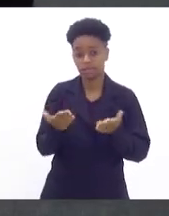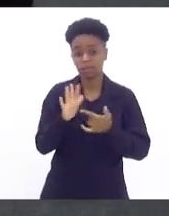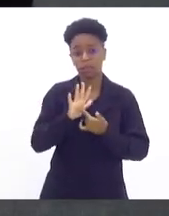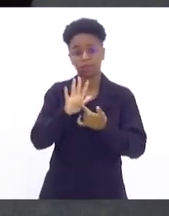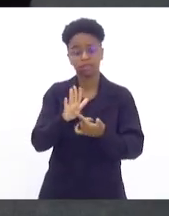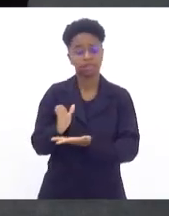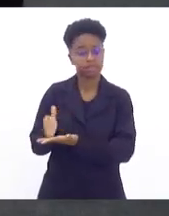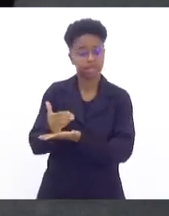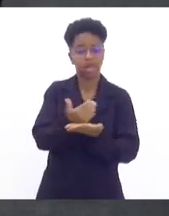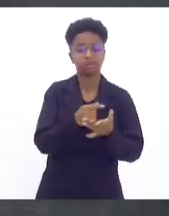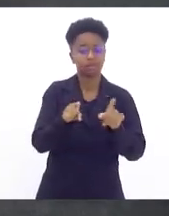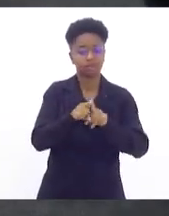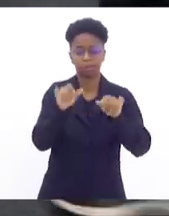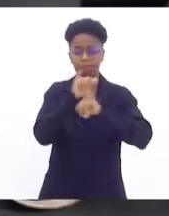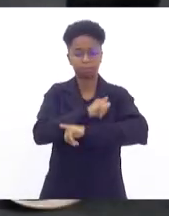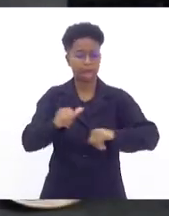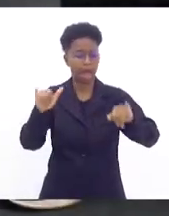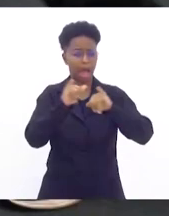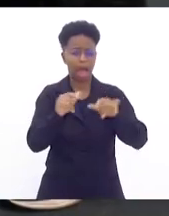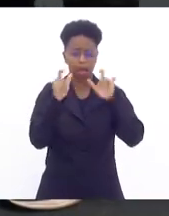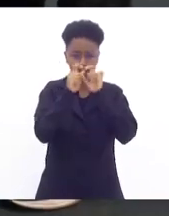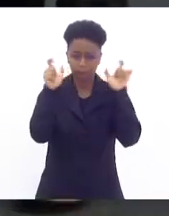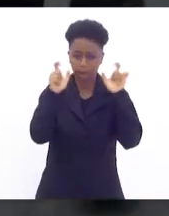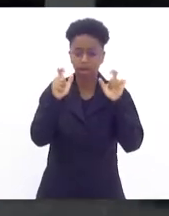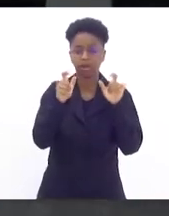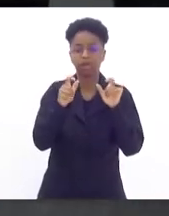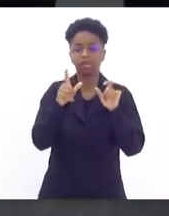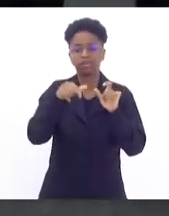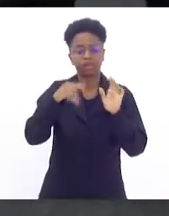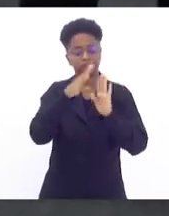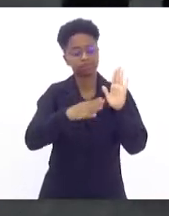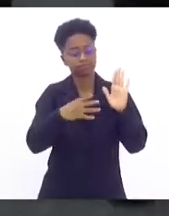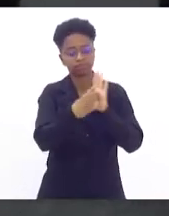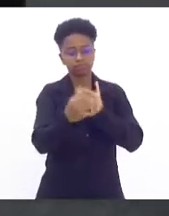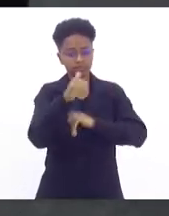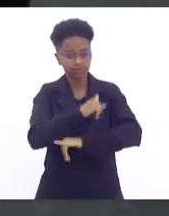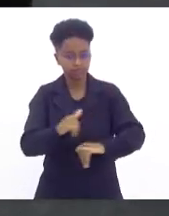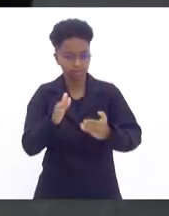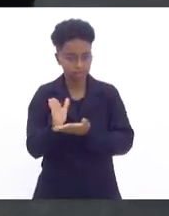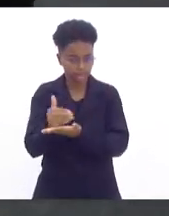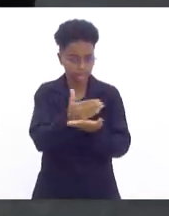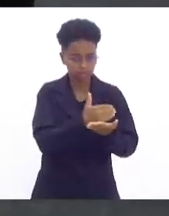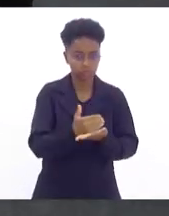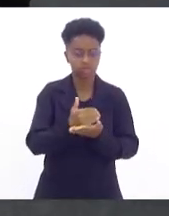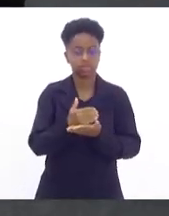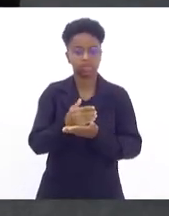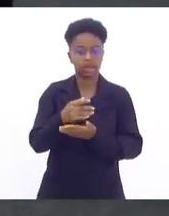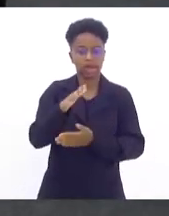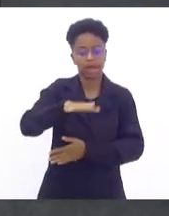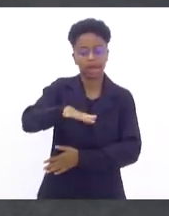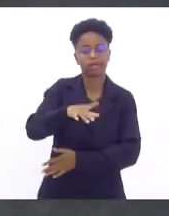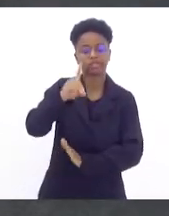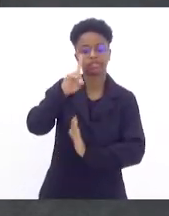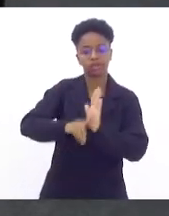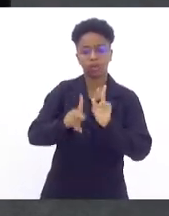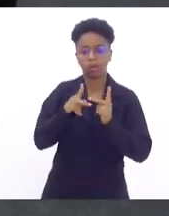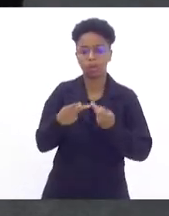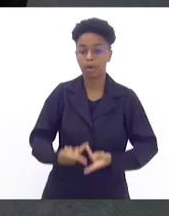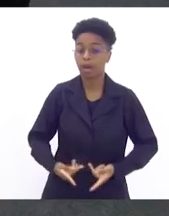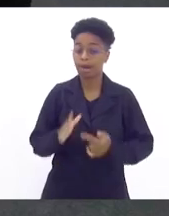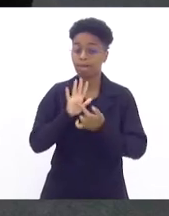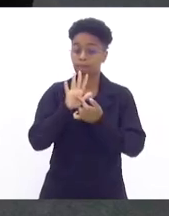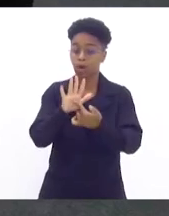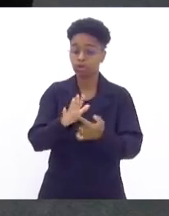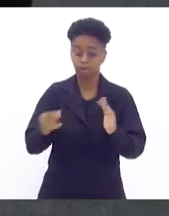muito alarmantes do painel de dados da ouvidoria nacional de Direitos Humanos que apontou que